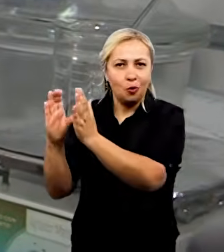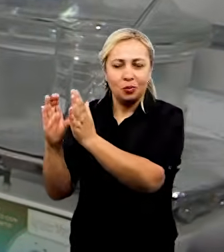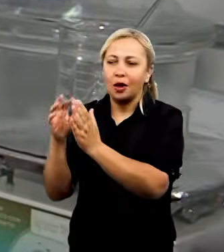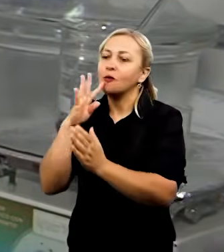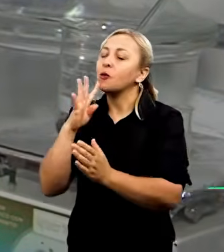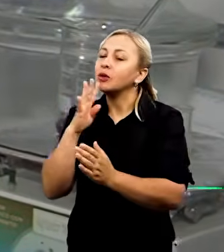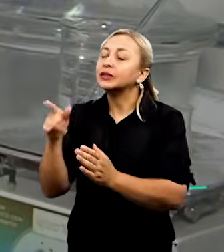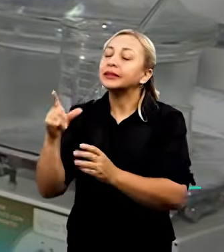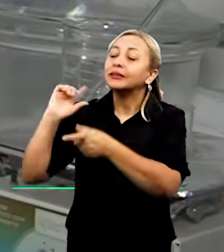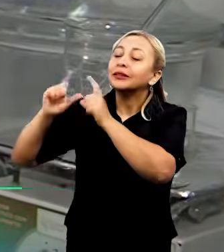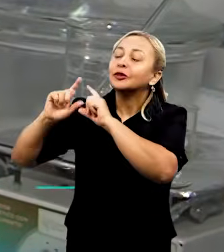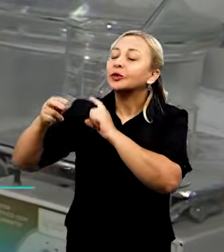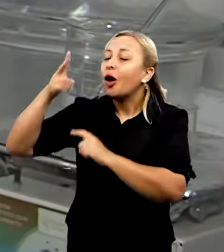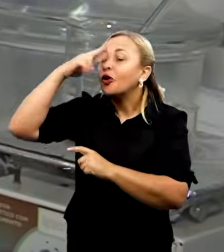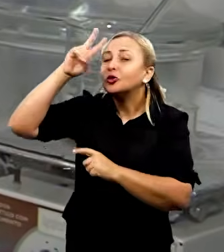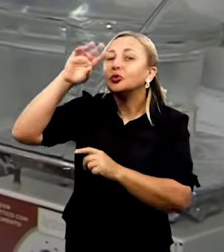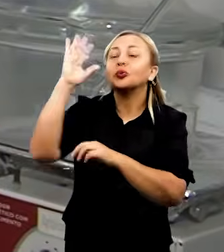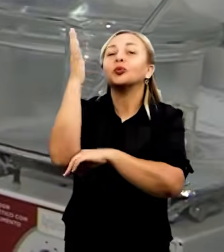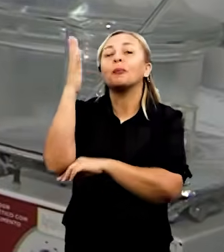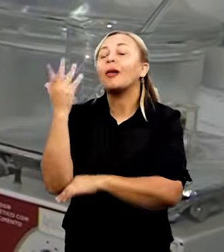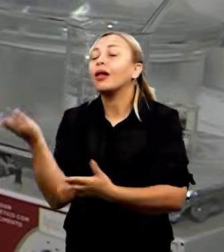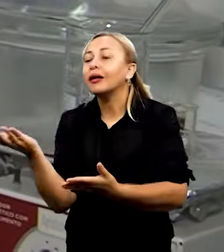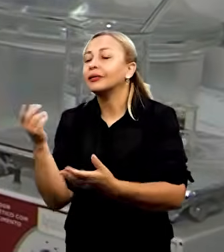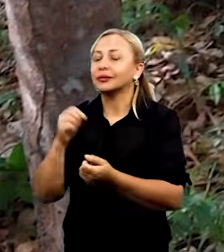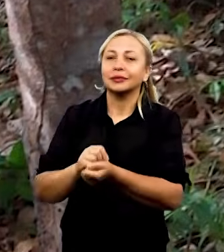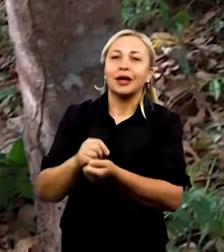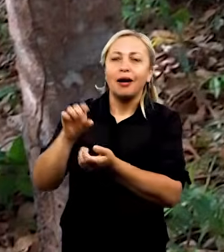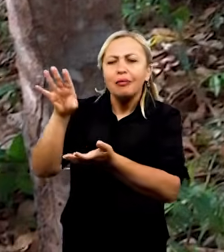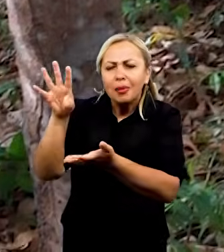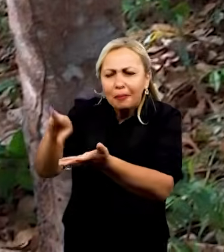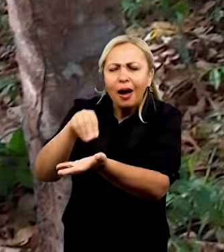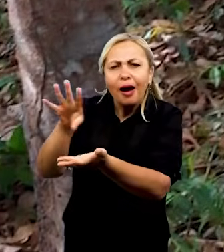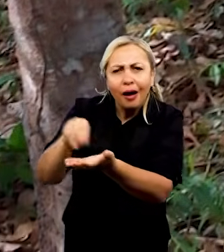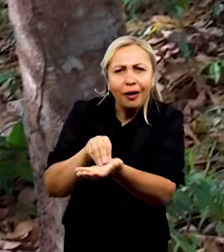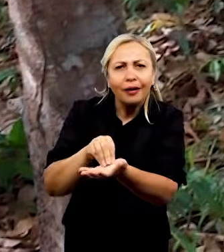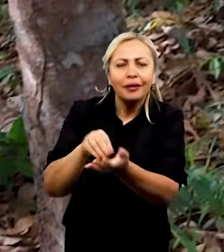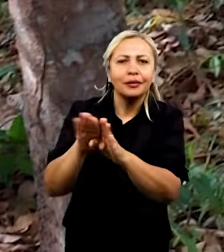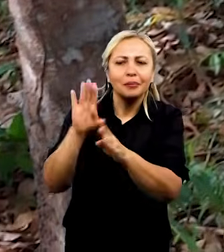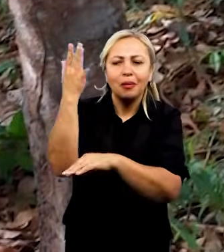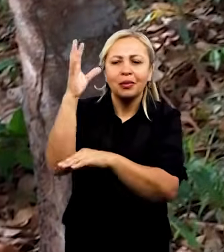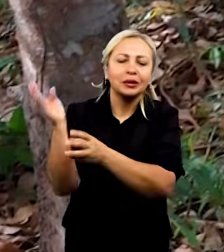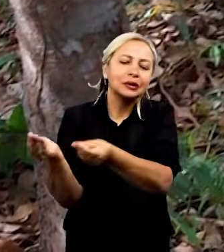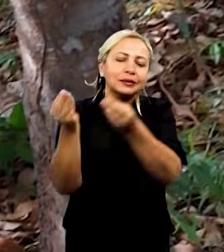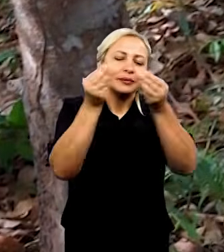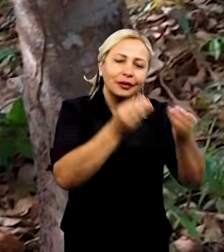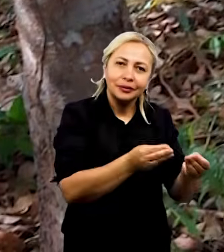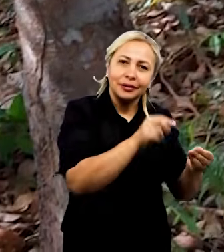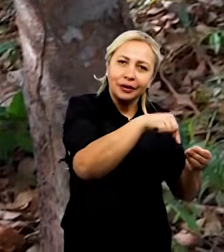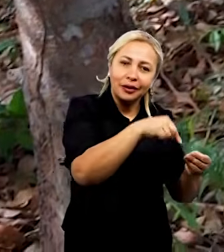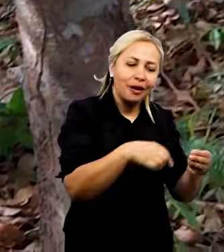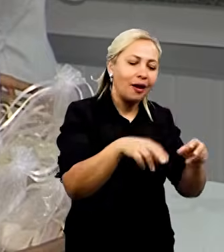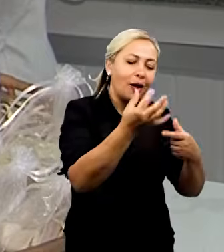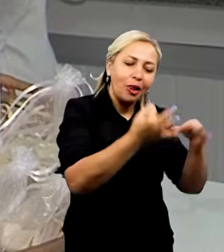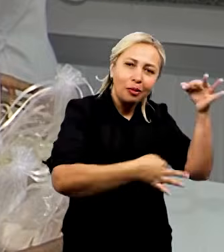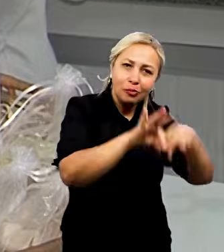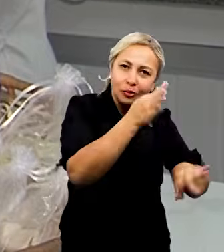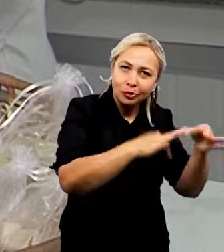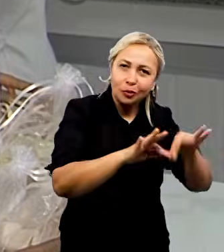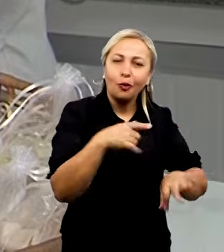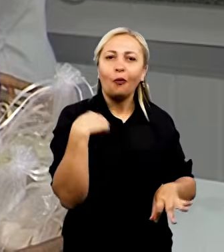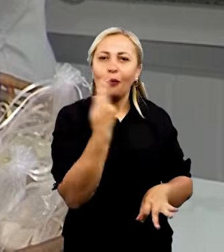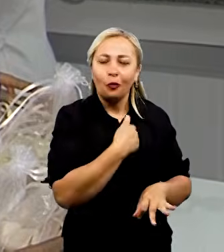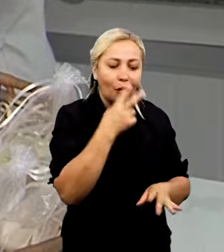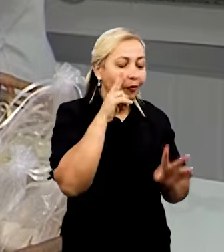o conhecimento empírico deles, o que eles sabem a respeito da planta, realiza a coleta e traz aqui para o laboratório. A